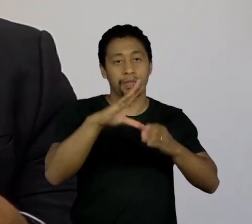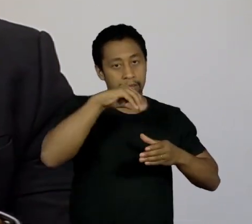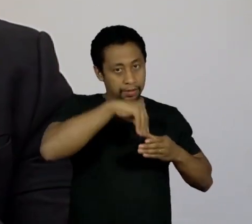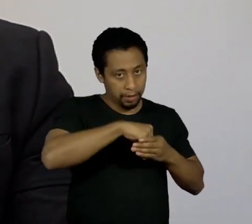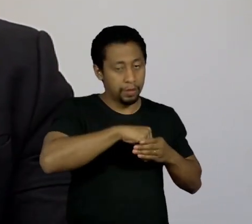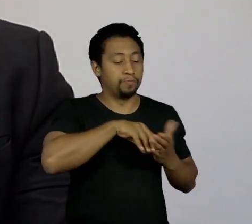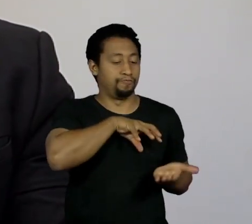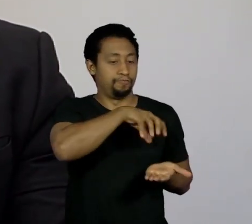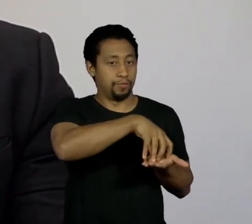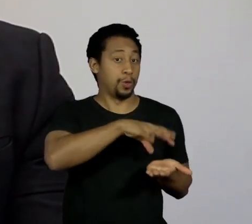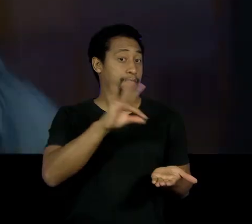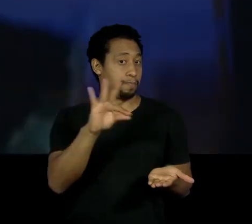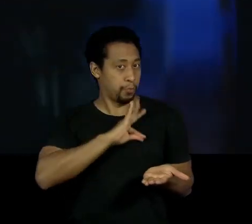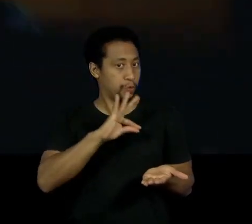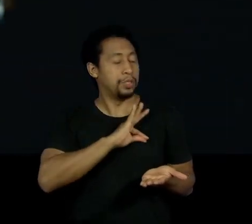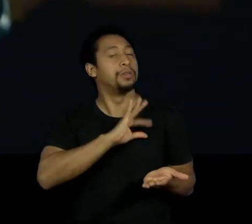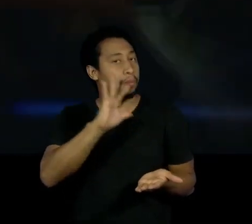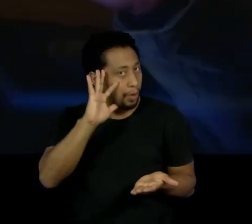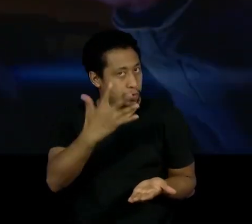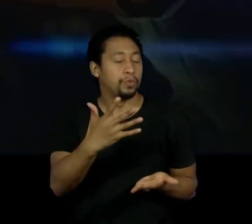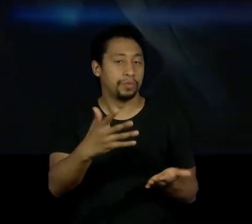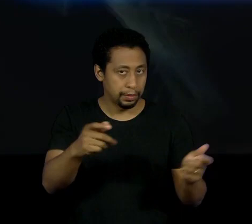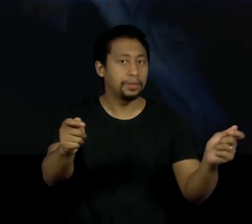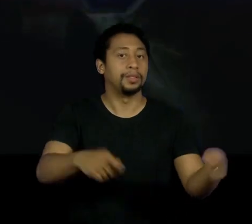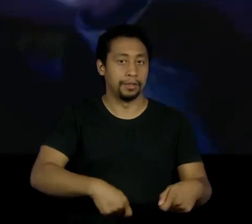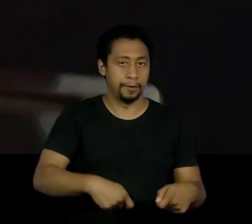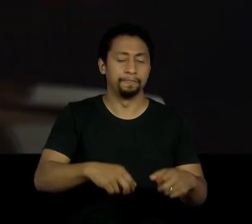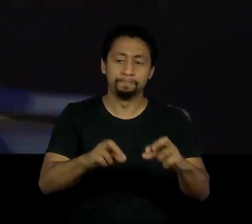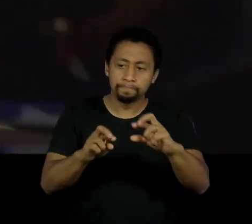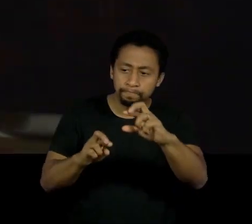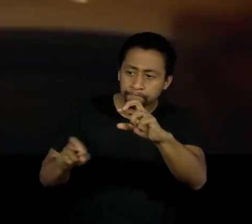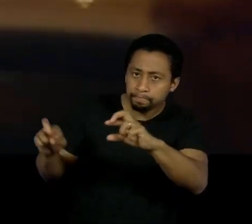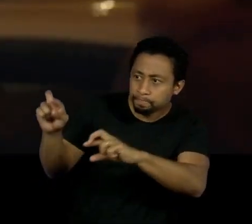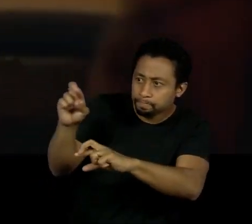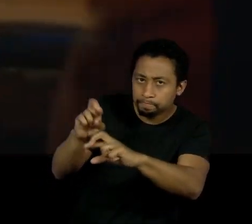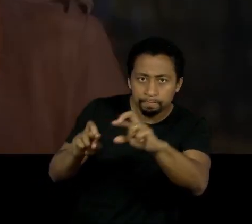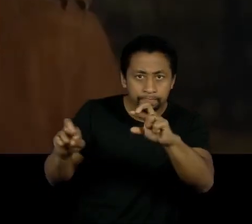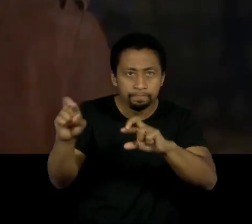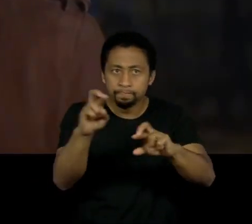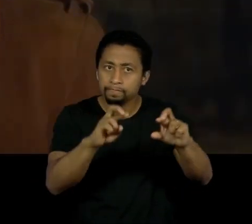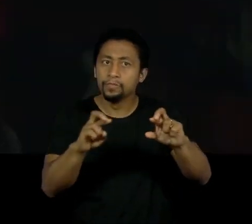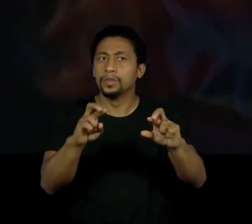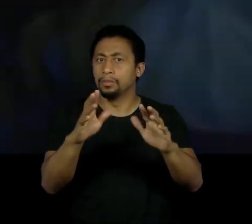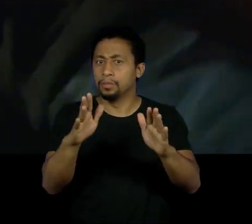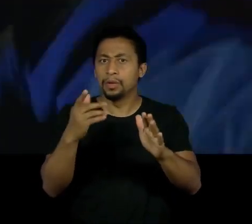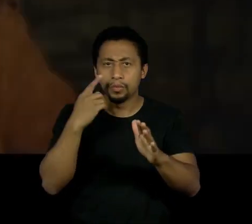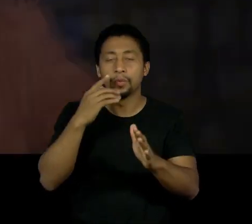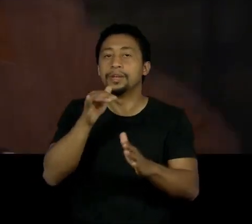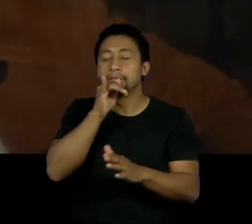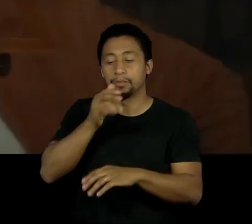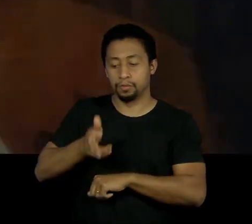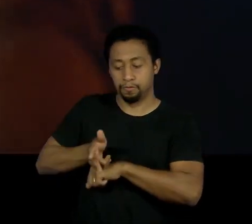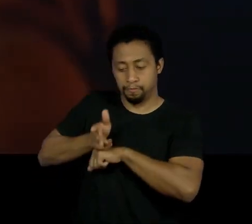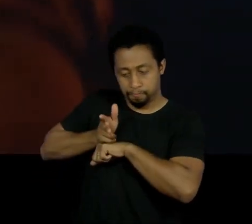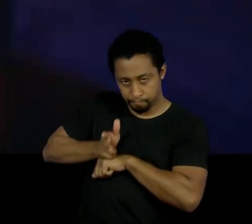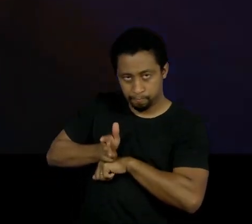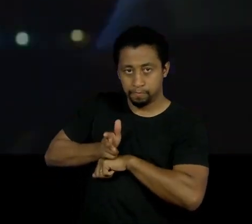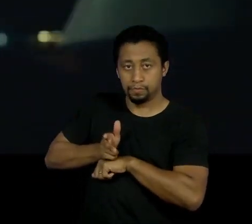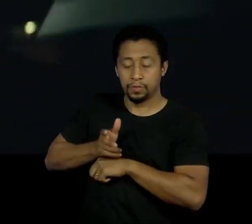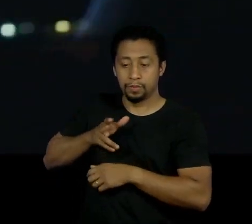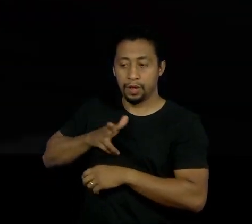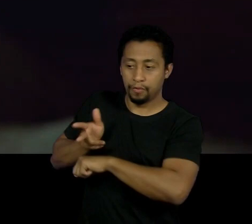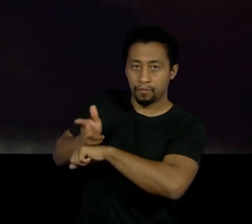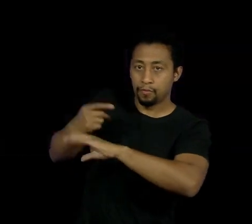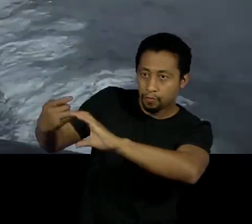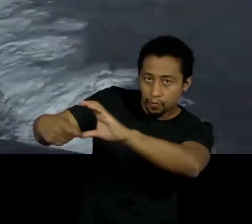gente enderece essa questão. A fiscalização da atuação policial, como por exemplo gravar uma atuação da polícia,